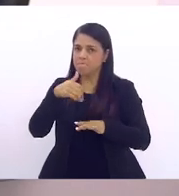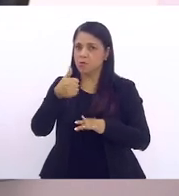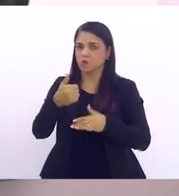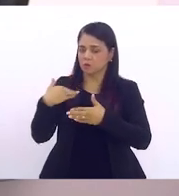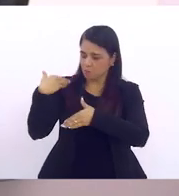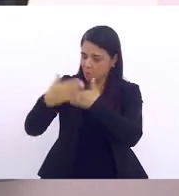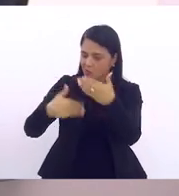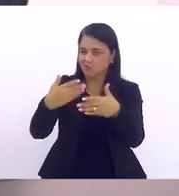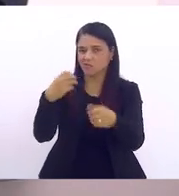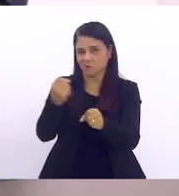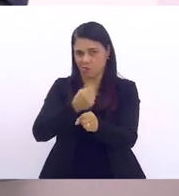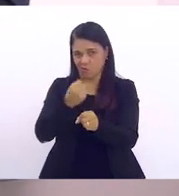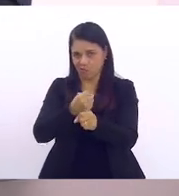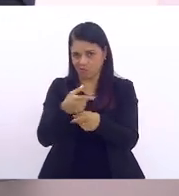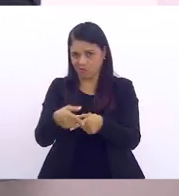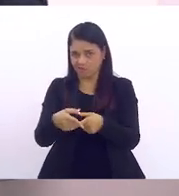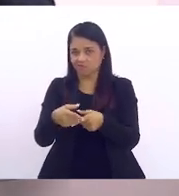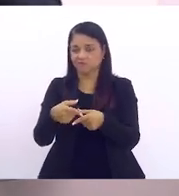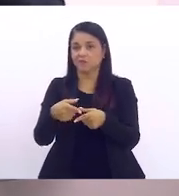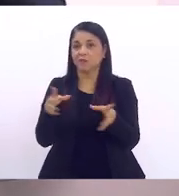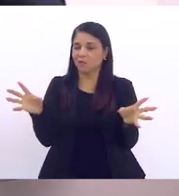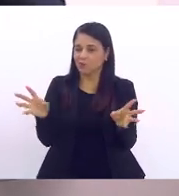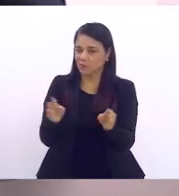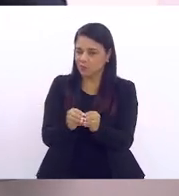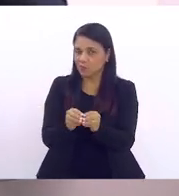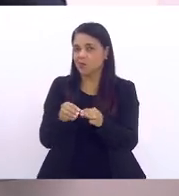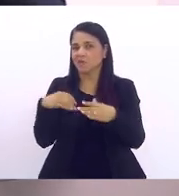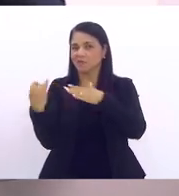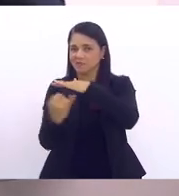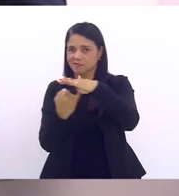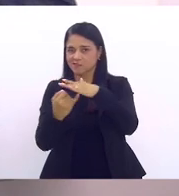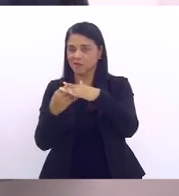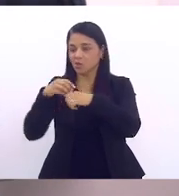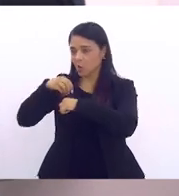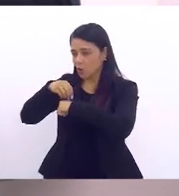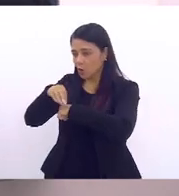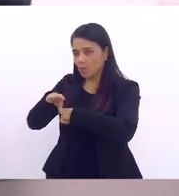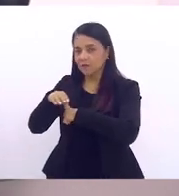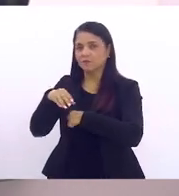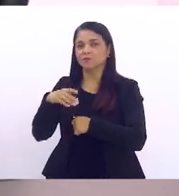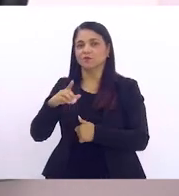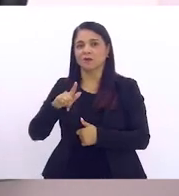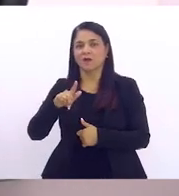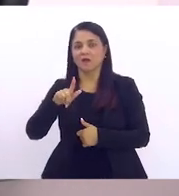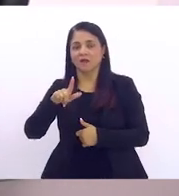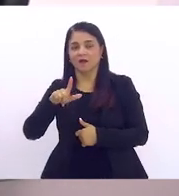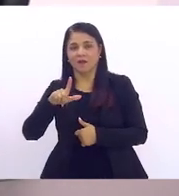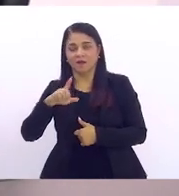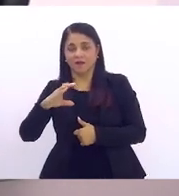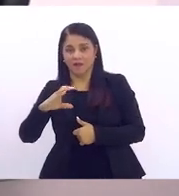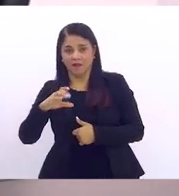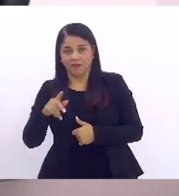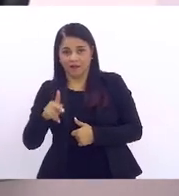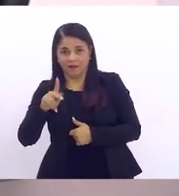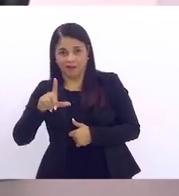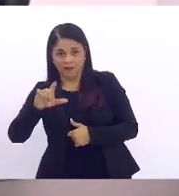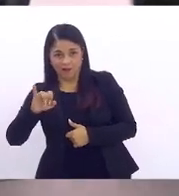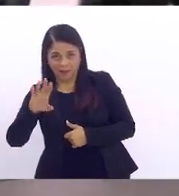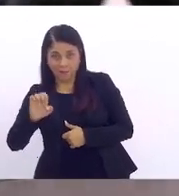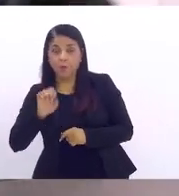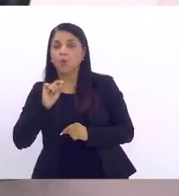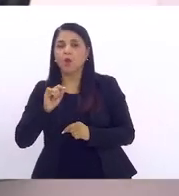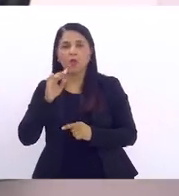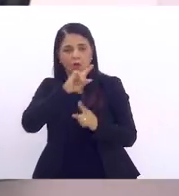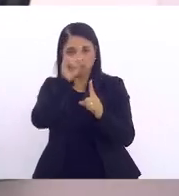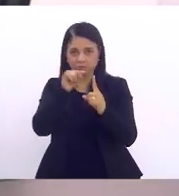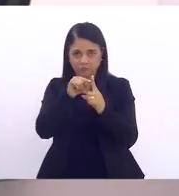processos aí que eu encerro a parte institucional e e compartilho com o Cléber chinelato que a nossa sugestão aqui é difundir um pouco mais